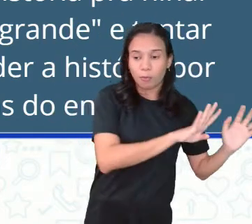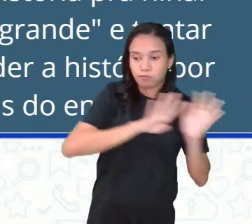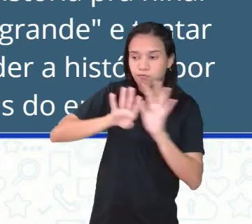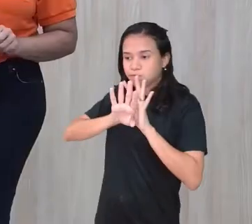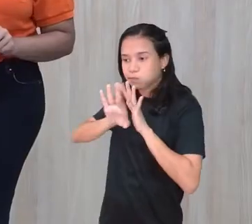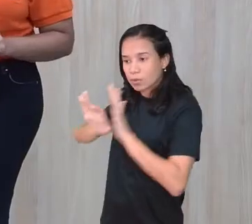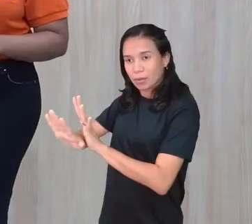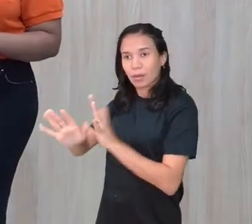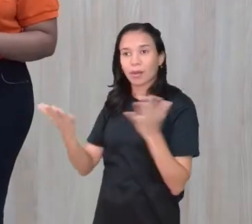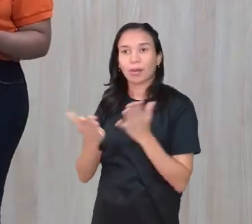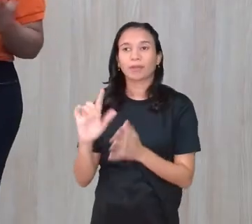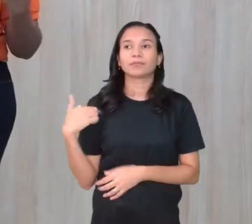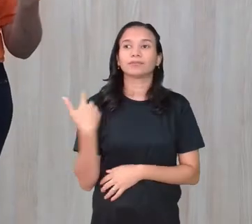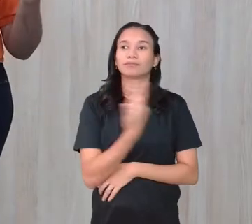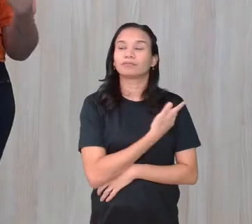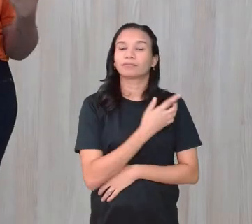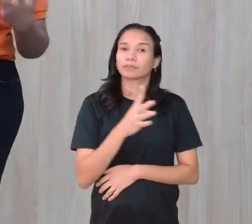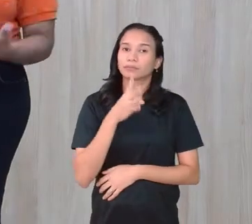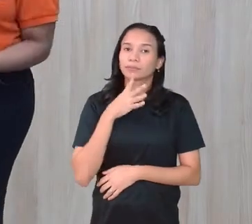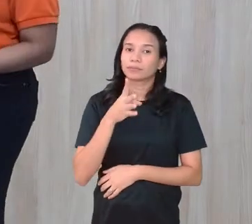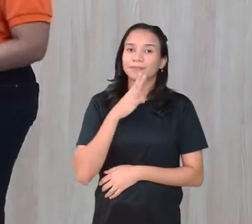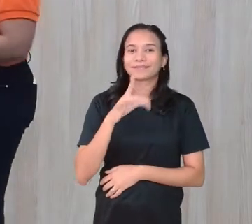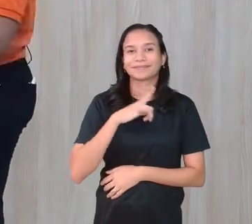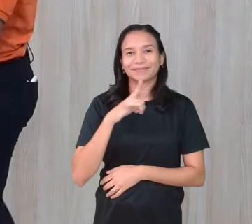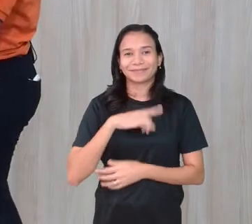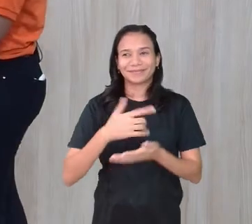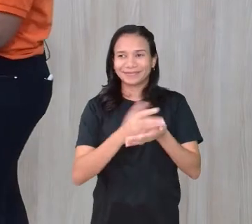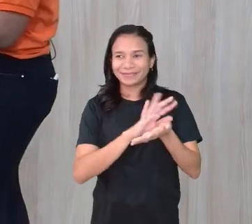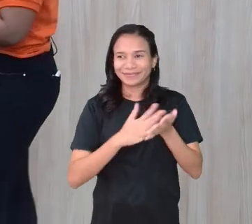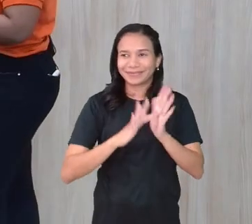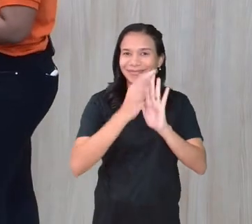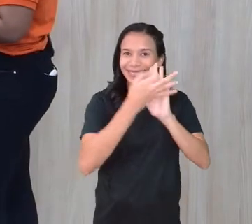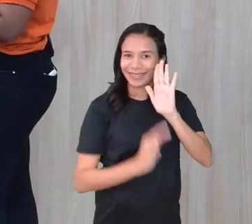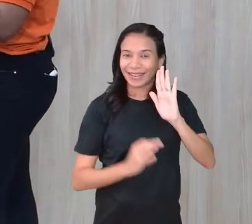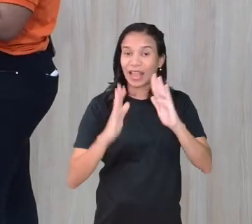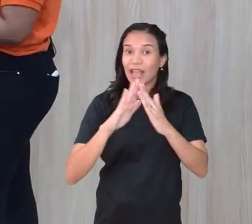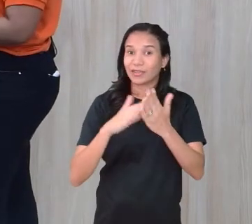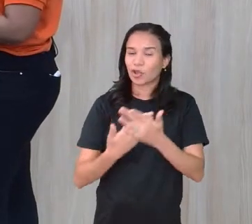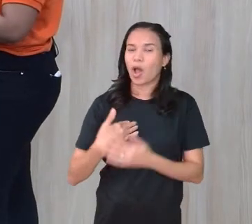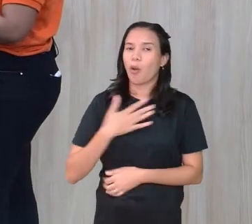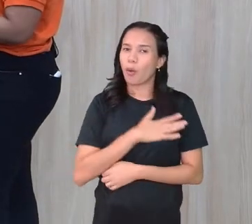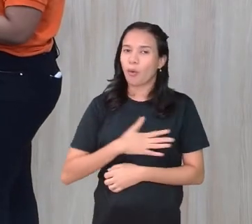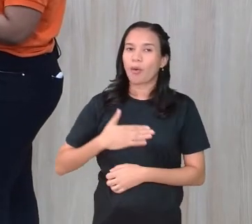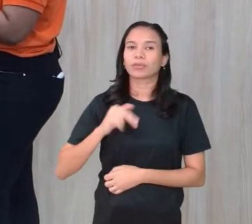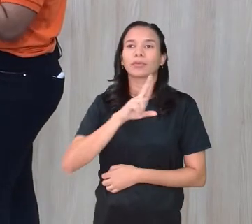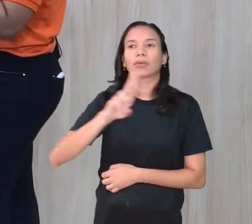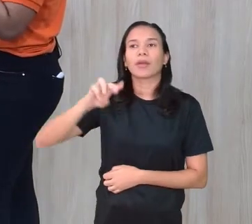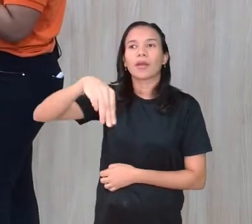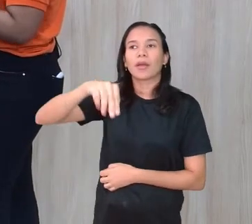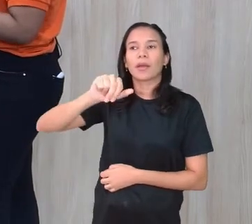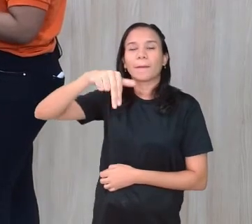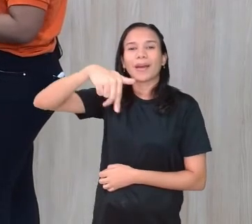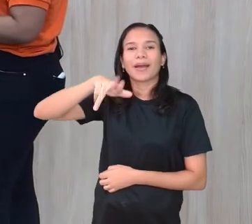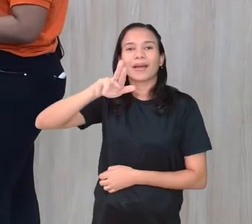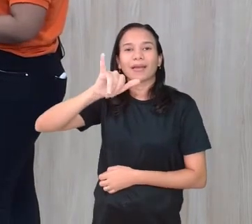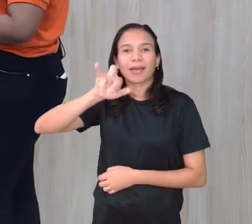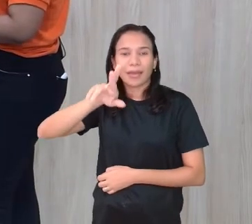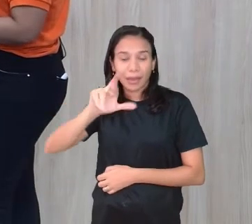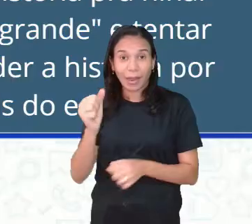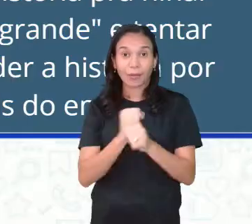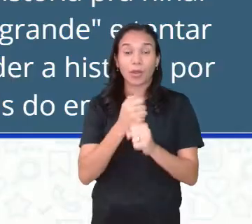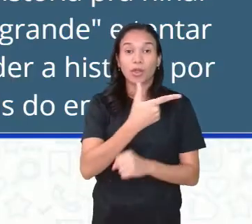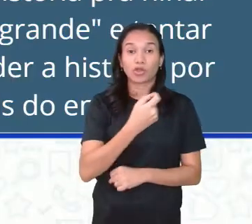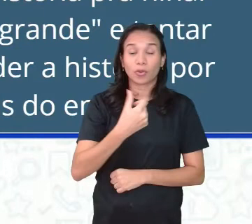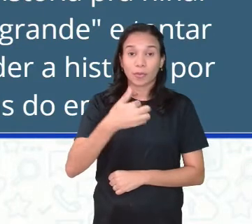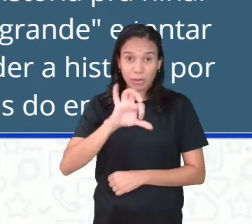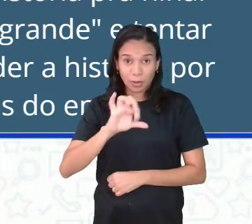Então vamos conhecer aqui, eu trouxe um samba enredo de uma escola que eu gosto bastante, que é a Escola Mangueira, lá do Rio de Janeiro, em 2019, cujo tema